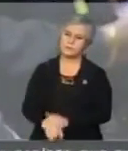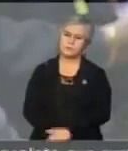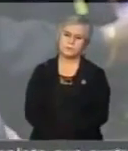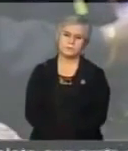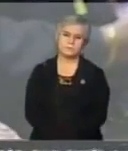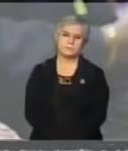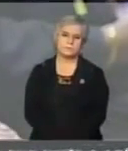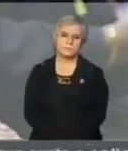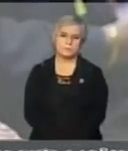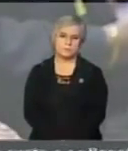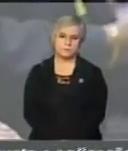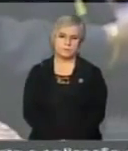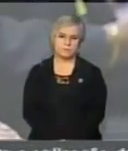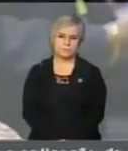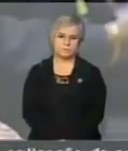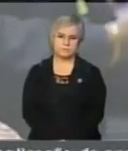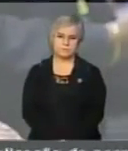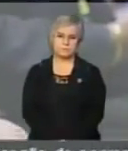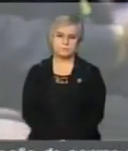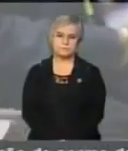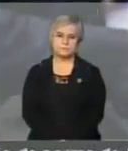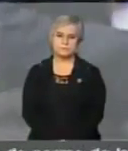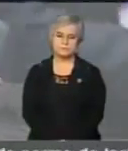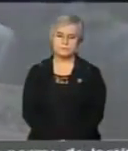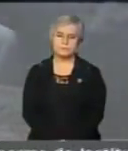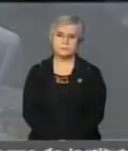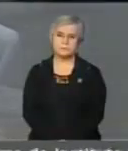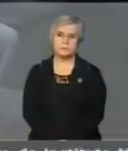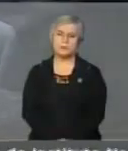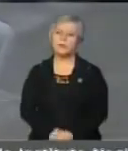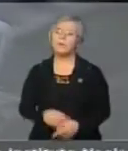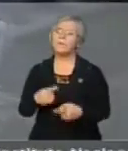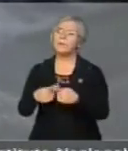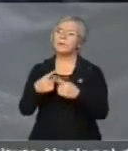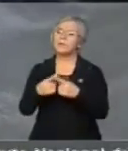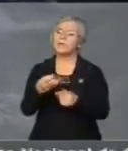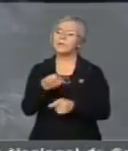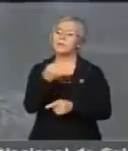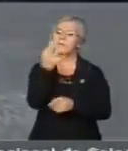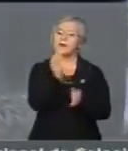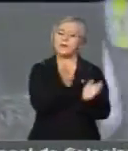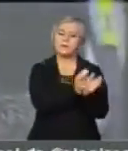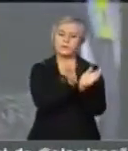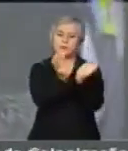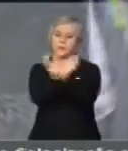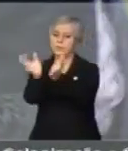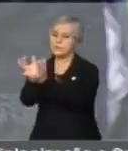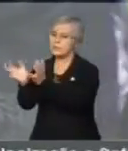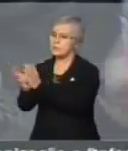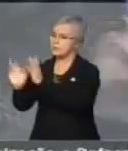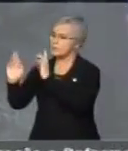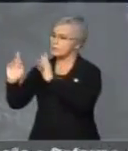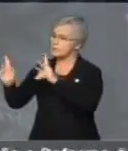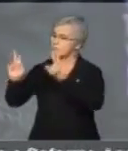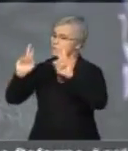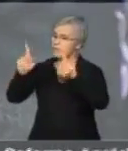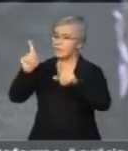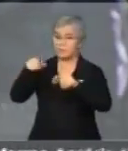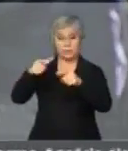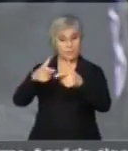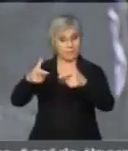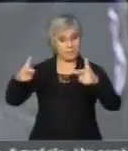não posso deixar de fazer: por que outros setores, que são setores